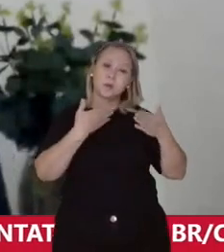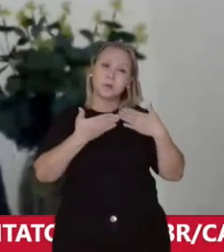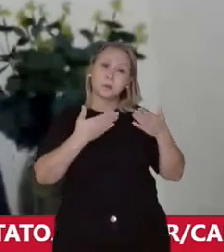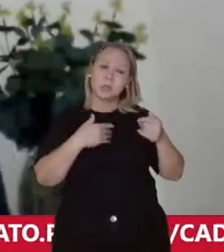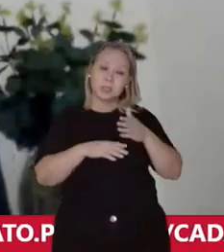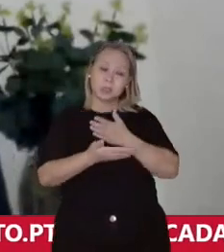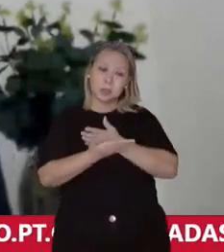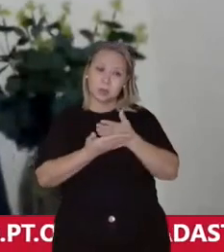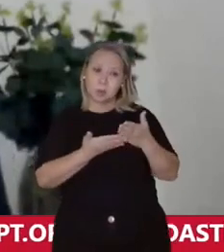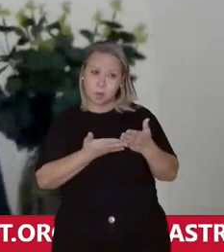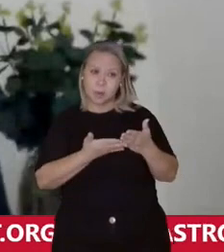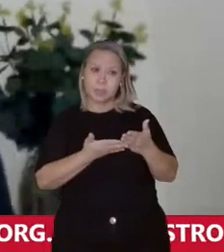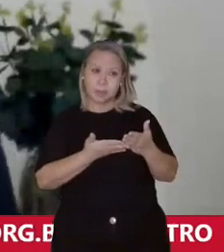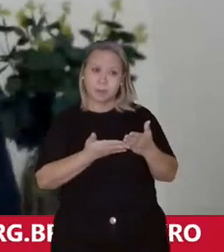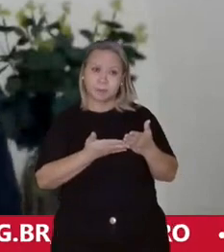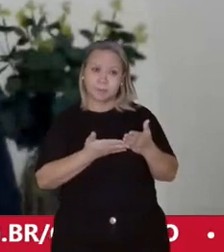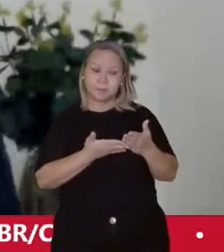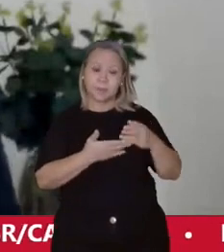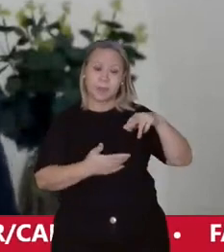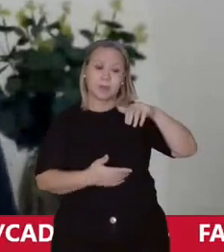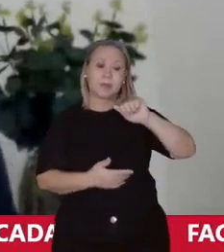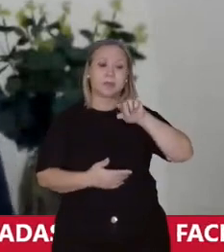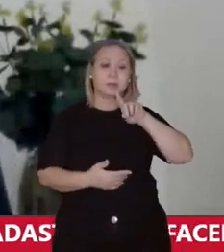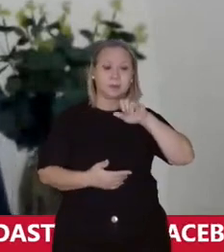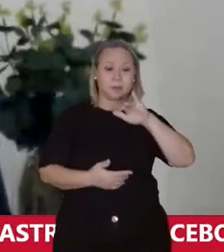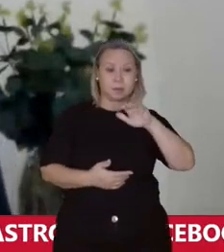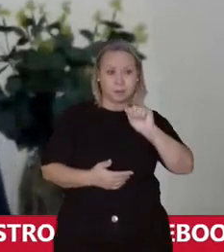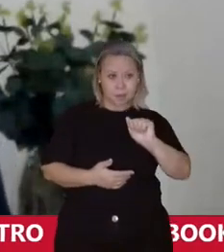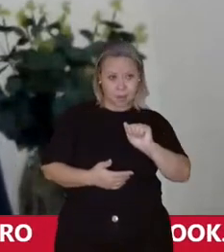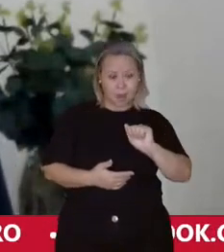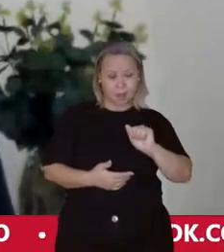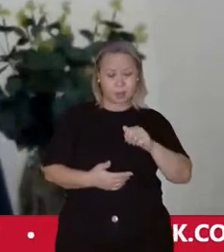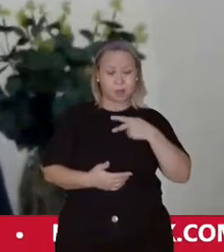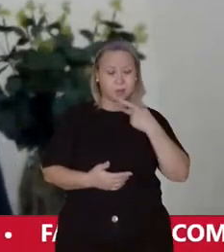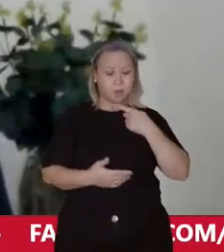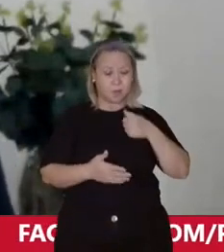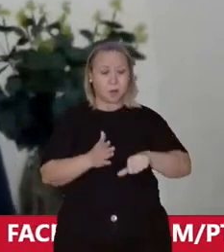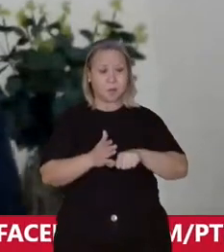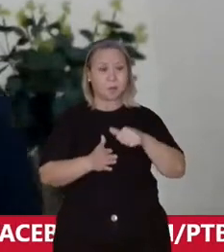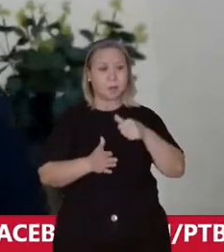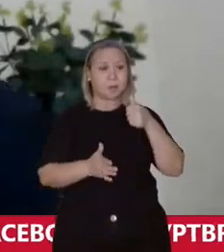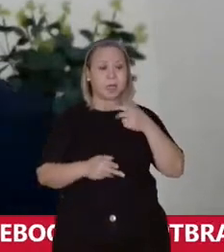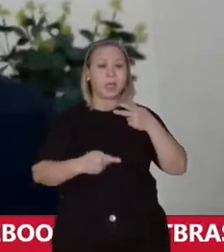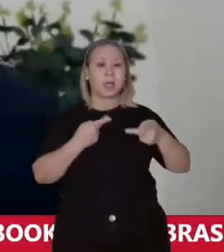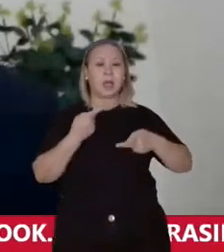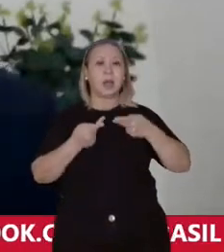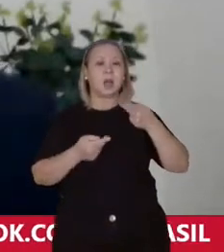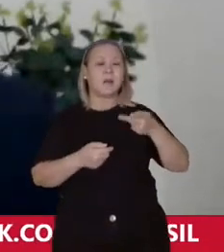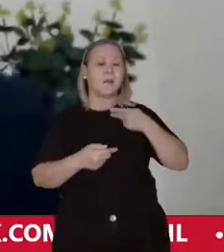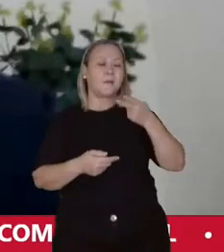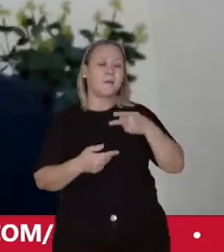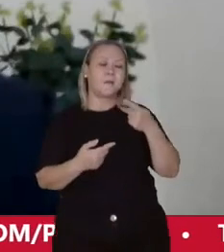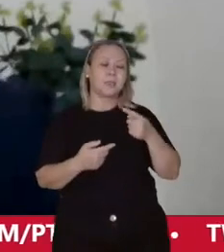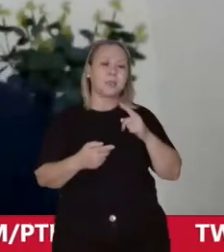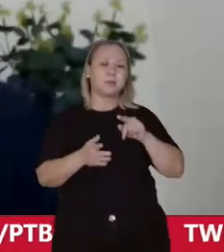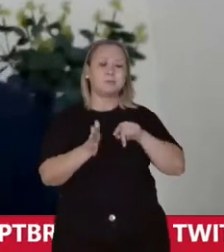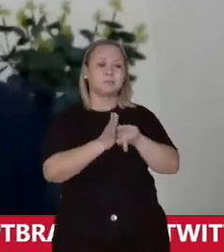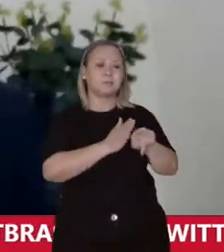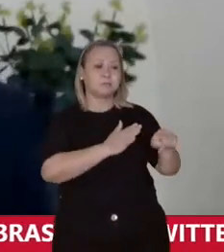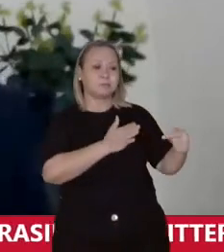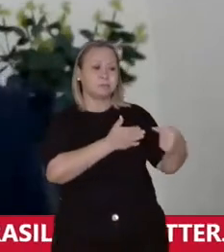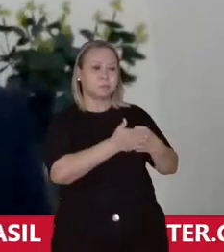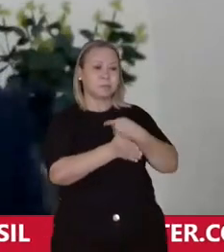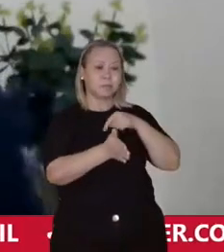aí pela Nádia, né, que encerrou o primeiro bloco. Vamos fazer um tipo aqui, um ping-pong. Perguntar